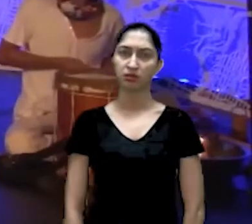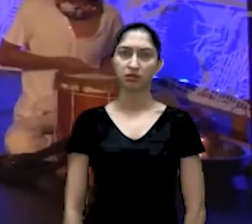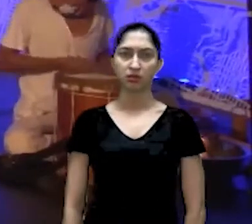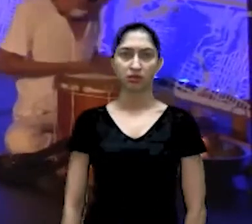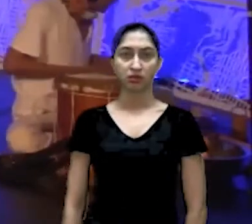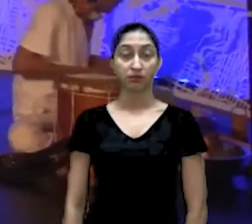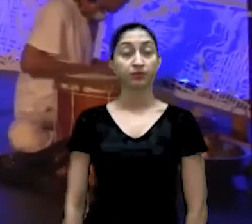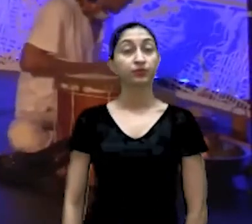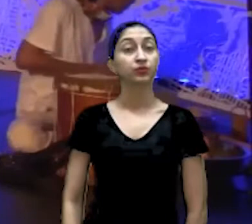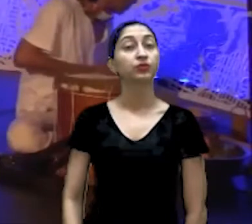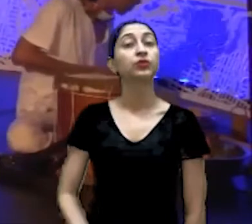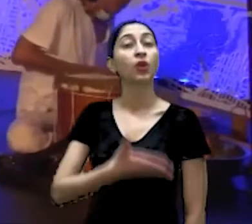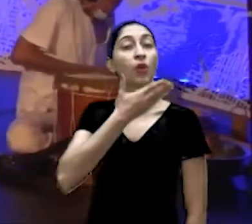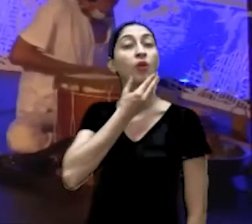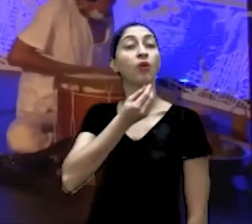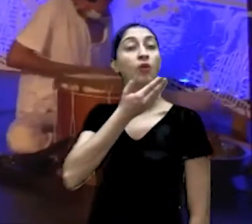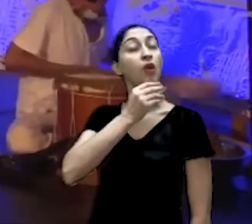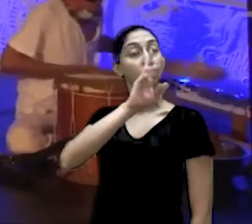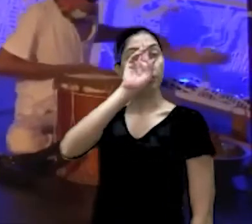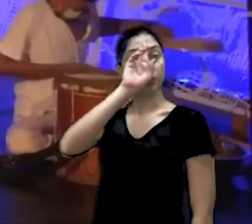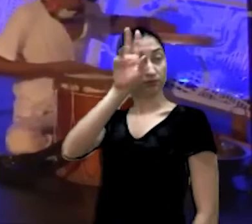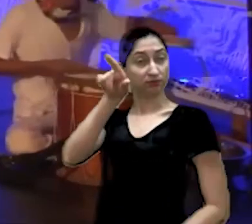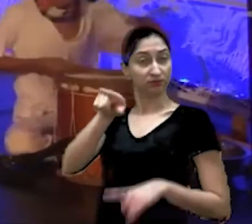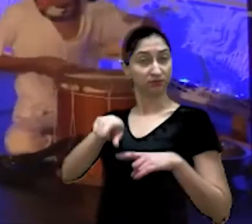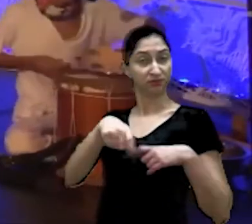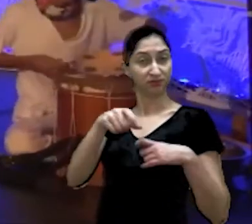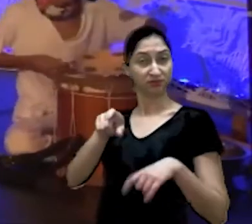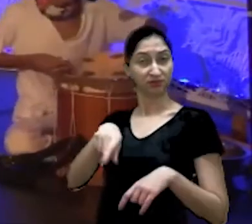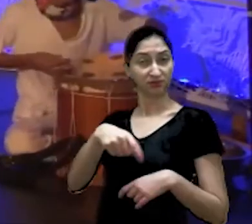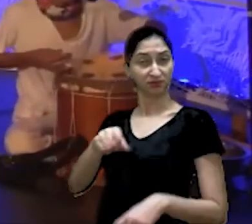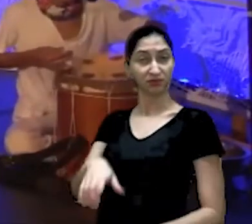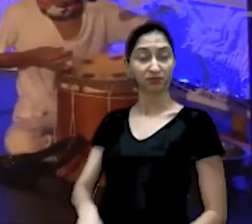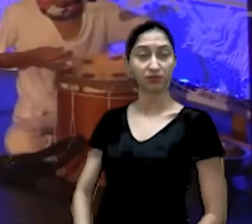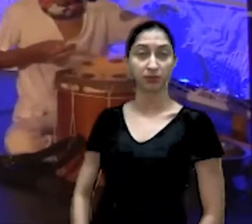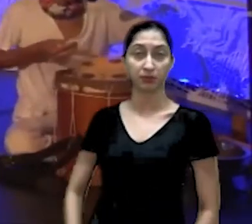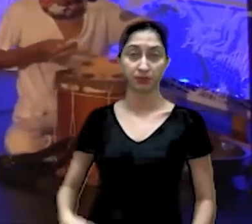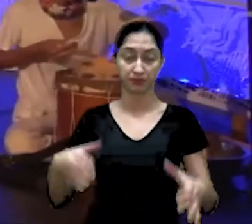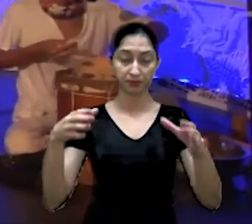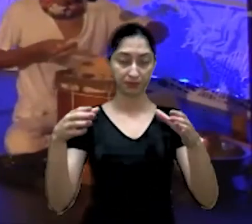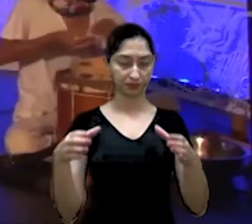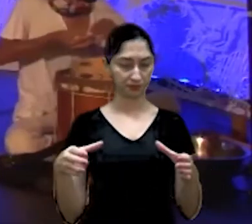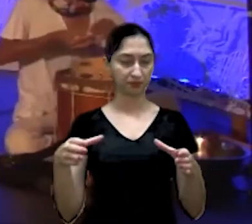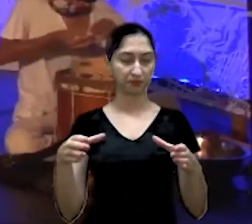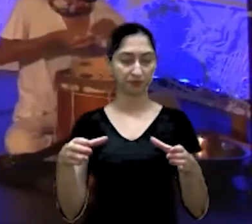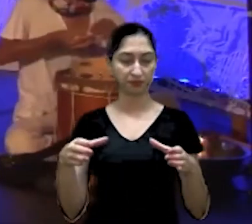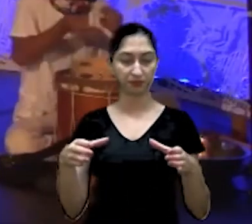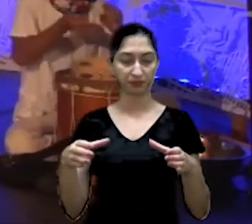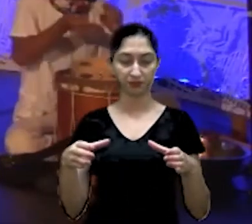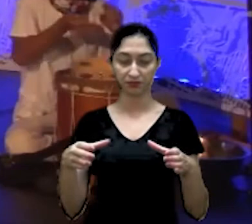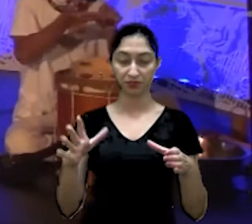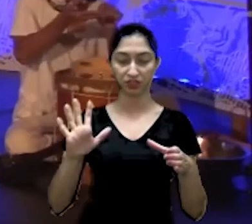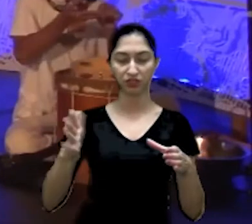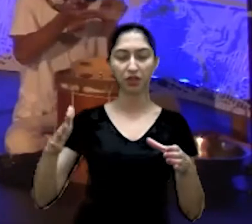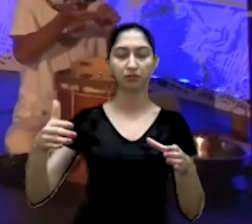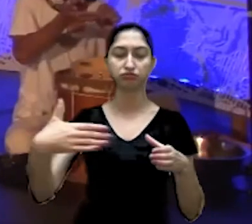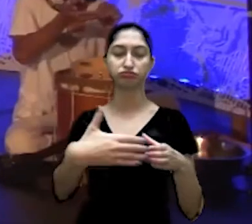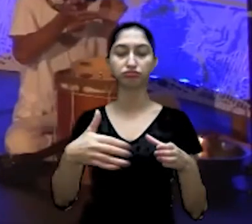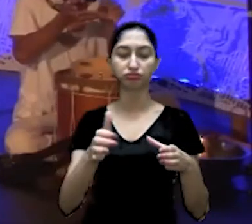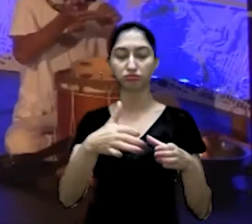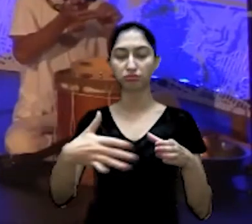O coronel ganancioso logo já veio abrir a botija e começaram a cair as moedas.